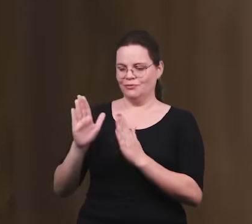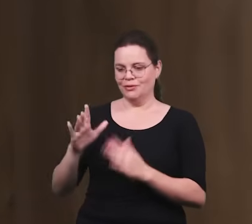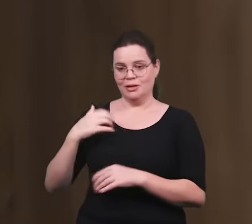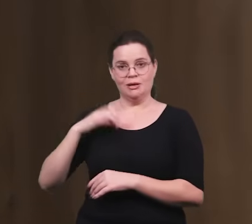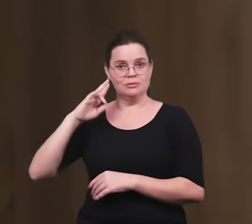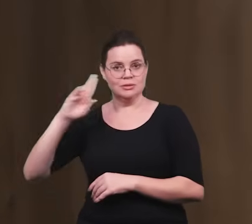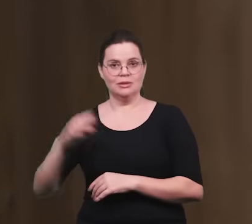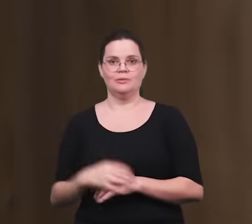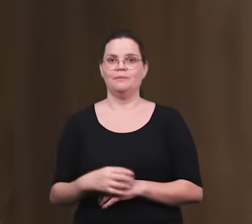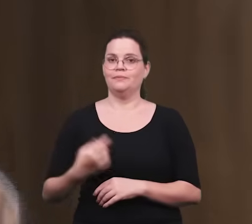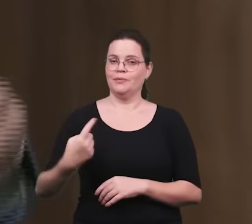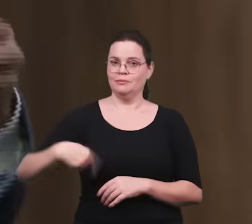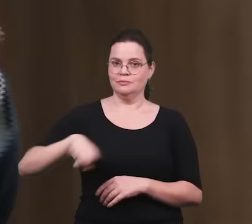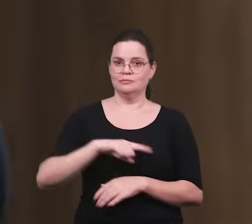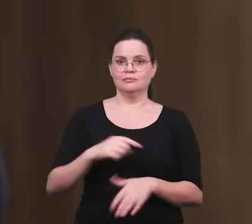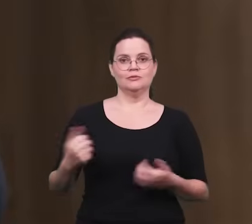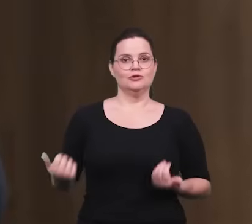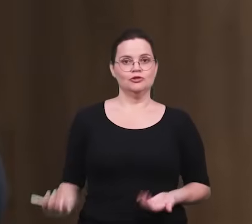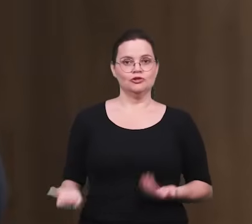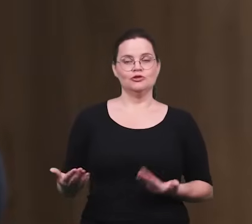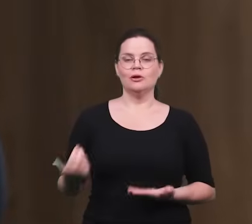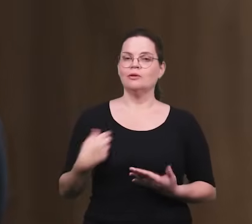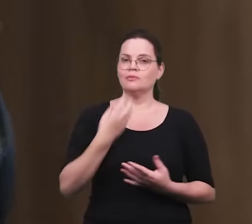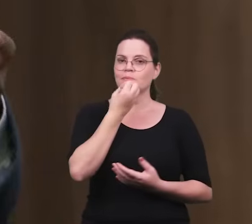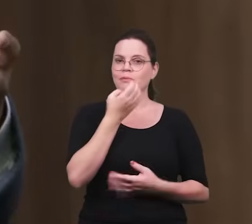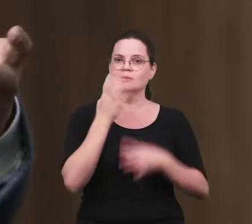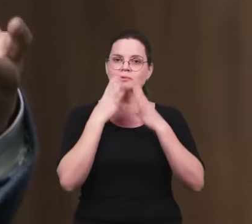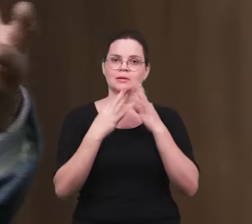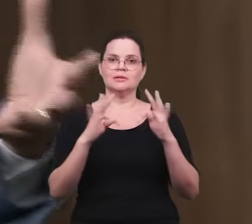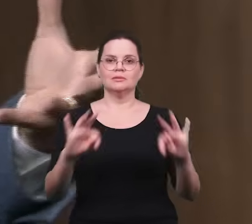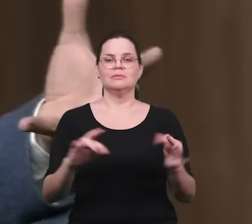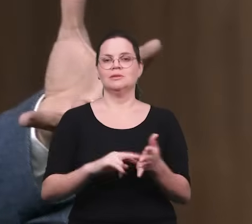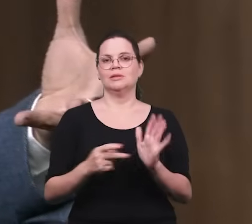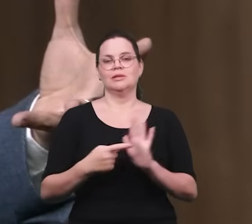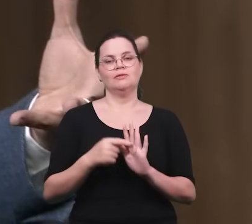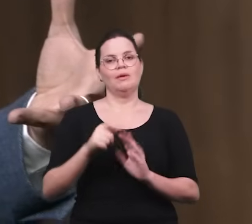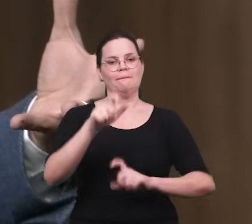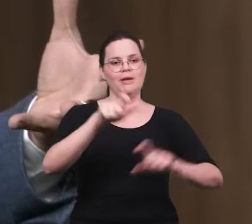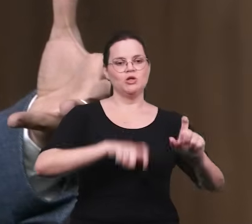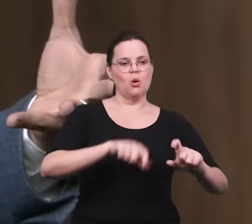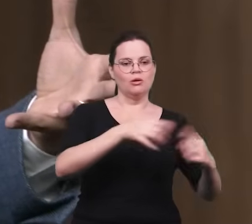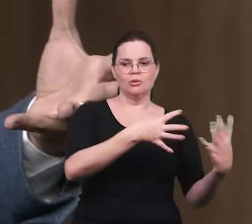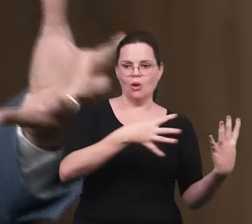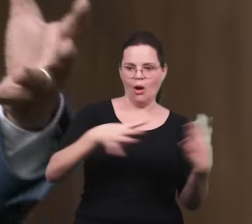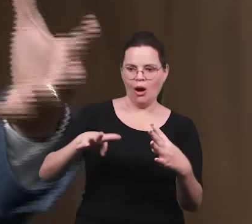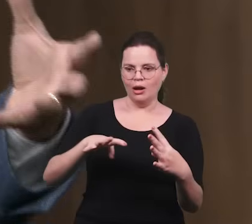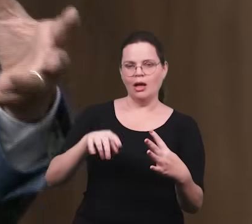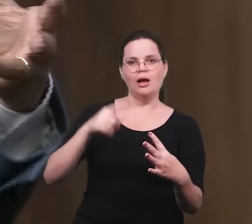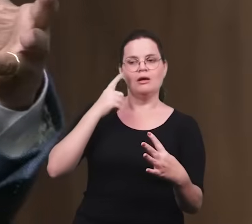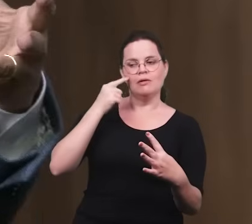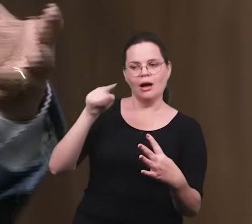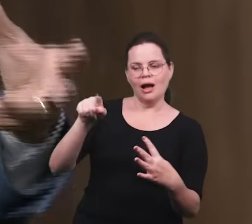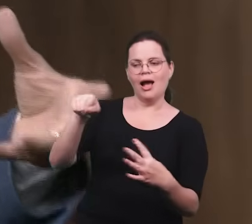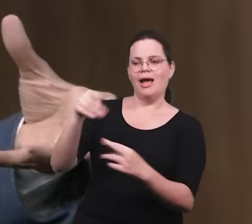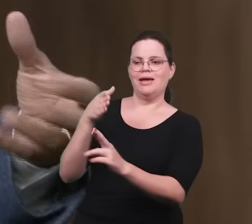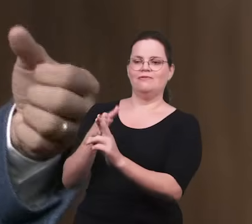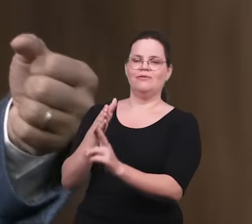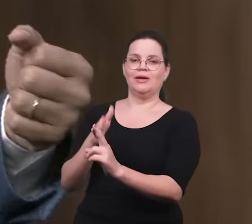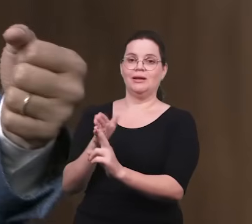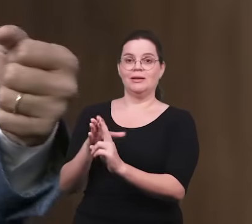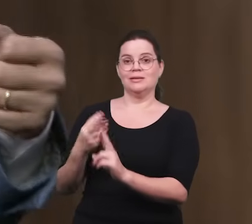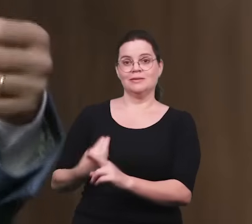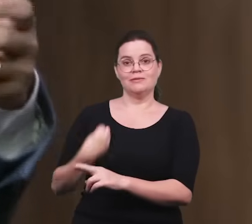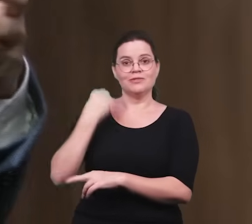bom testemunho, ele se torna uma referência para as pessoas que estão ao redor. Uma referência de alguém